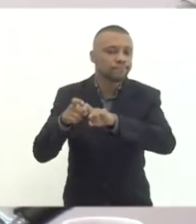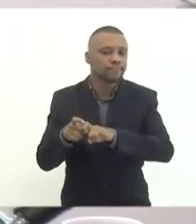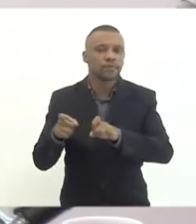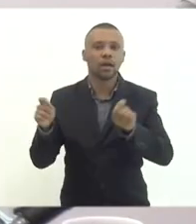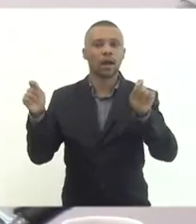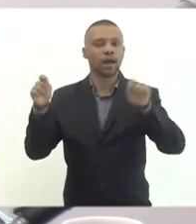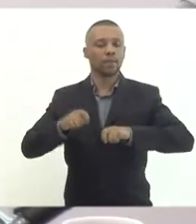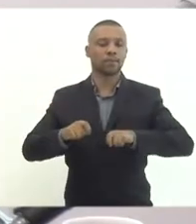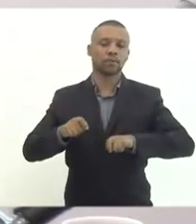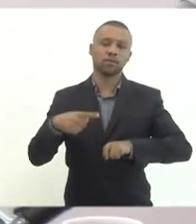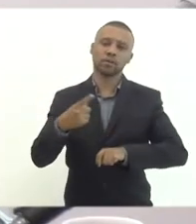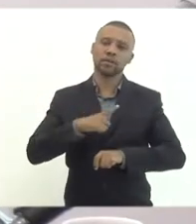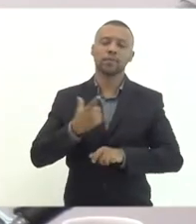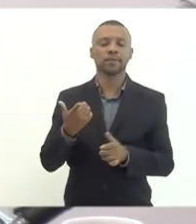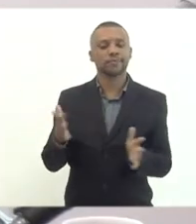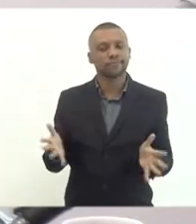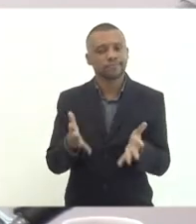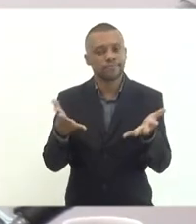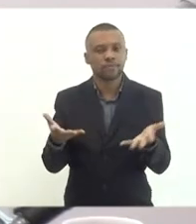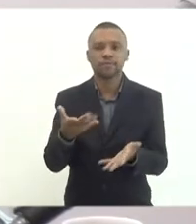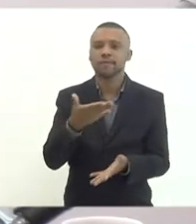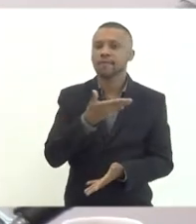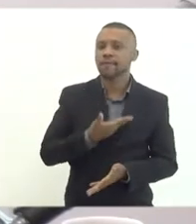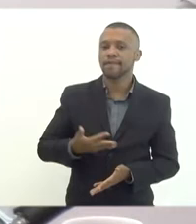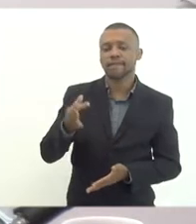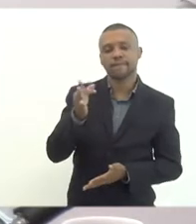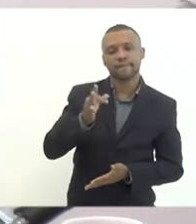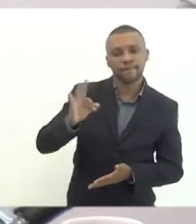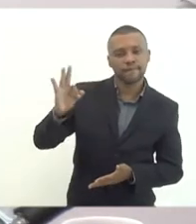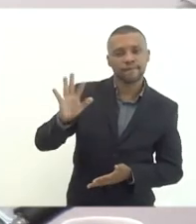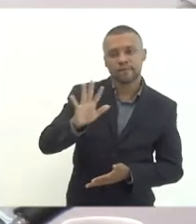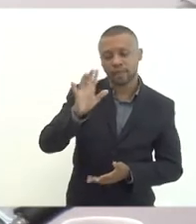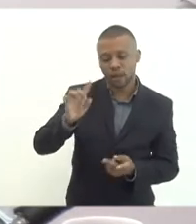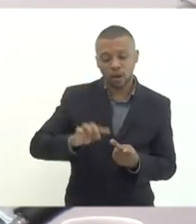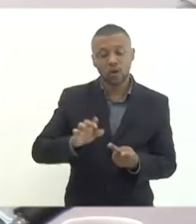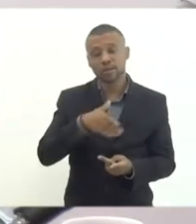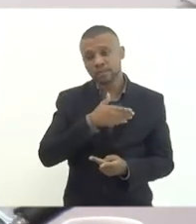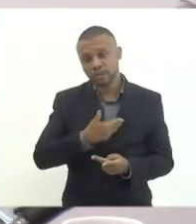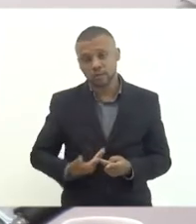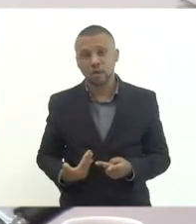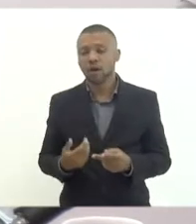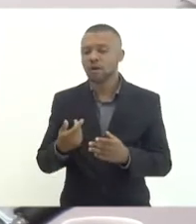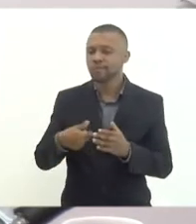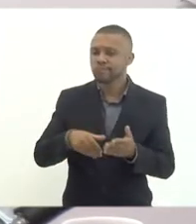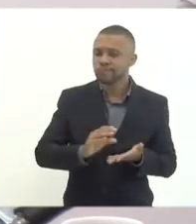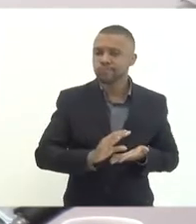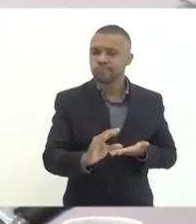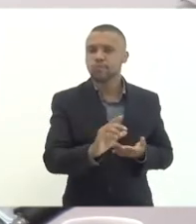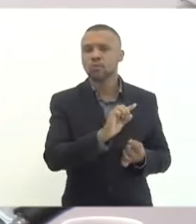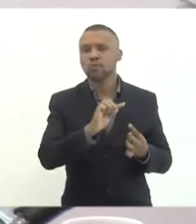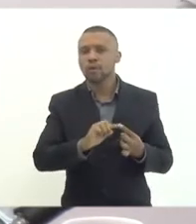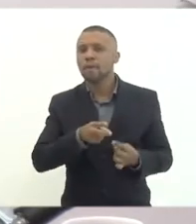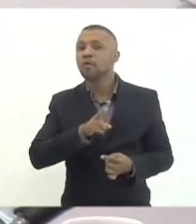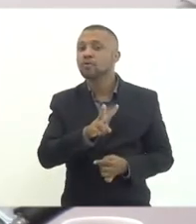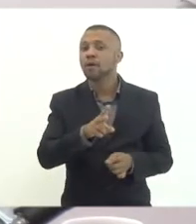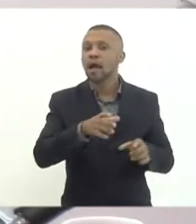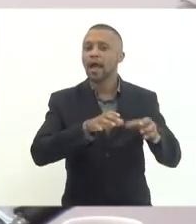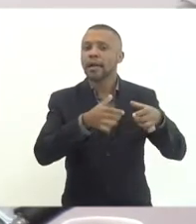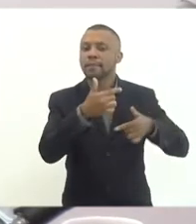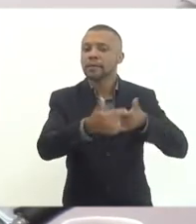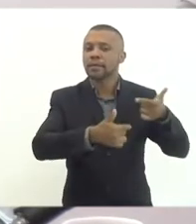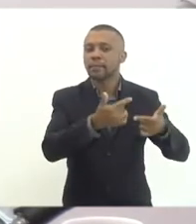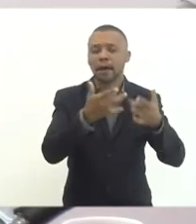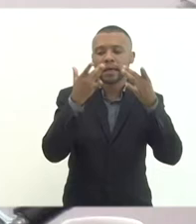gente também tem essa esse incentivo financeiro federal e estadual junto ao Federal para manter as equipes de atenção primária